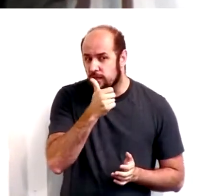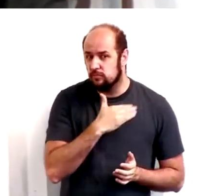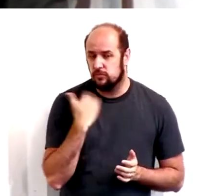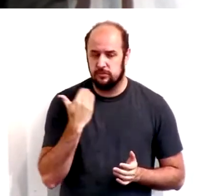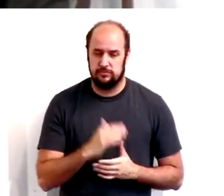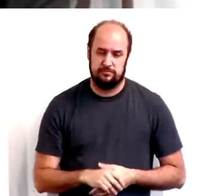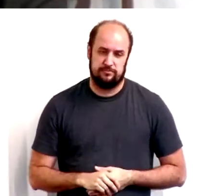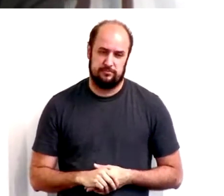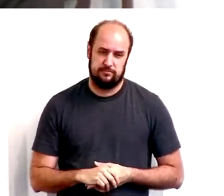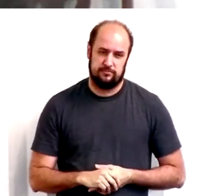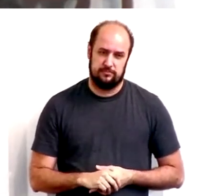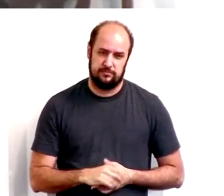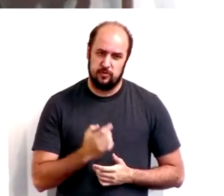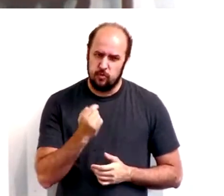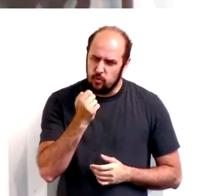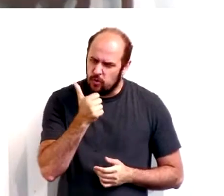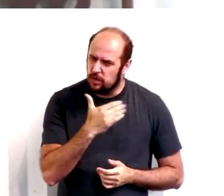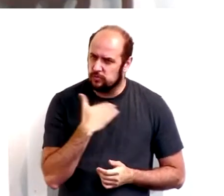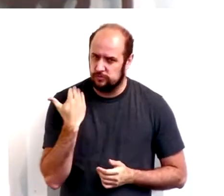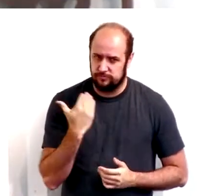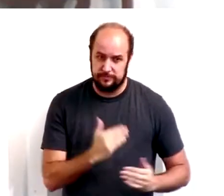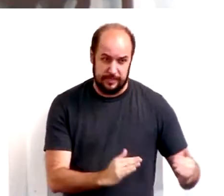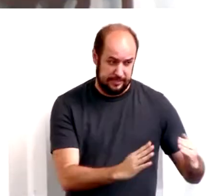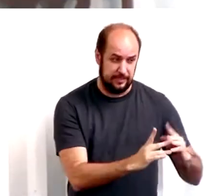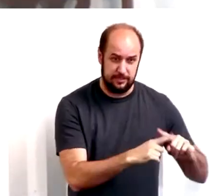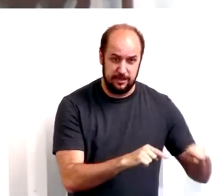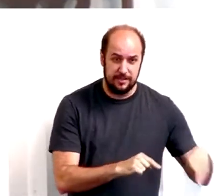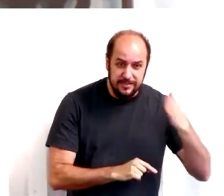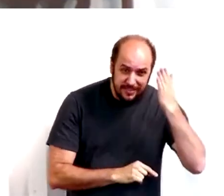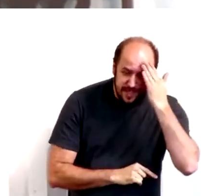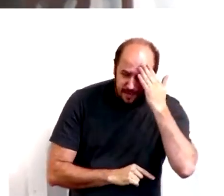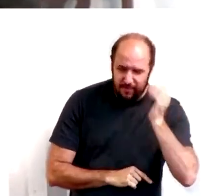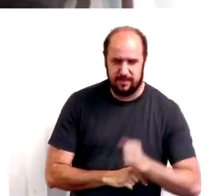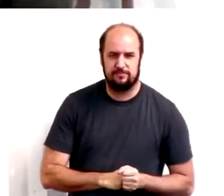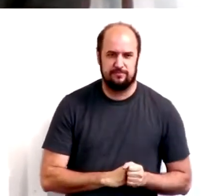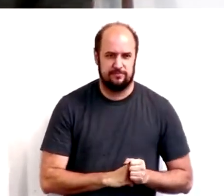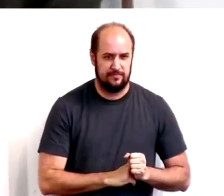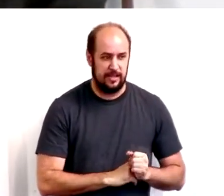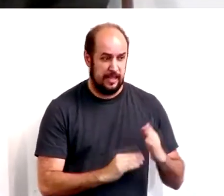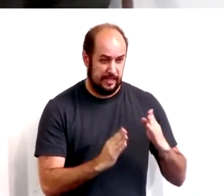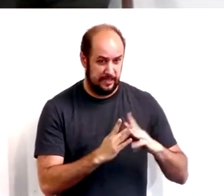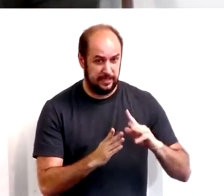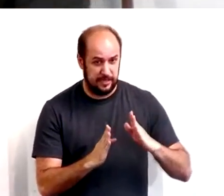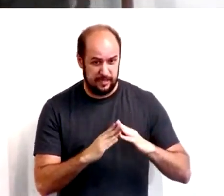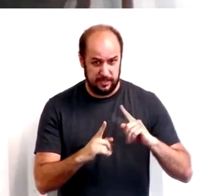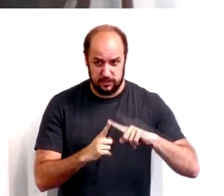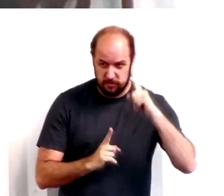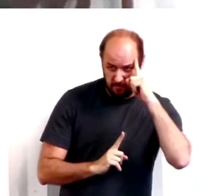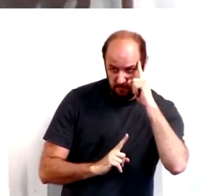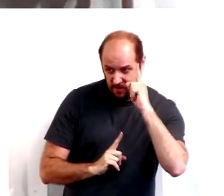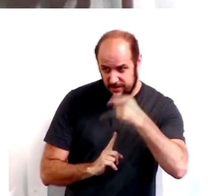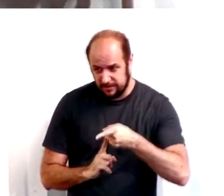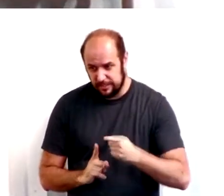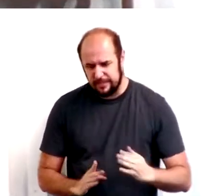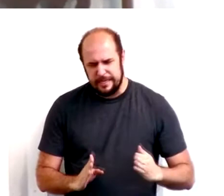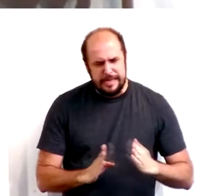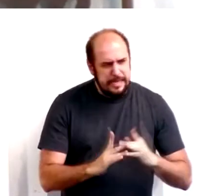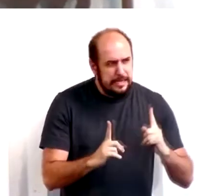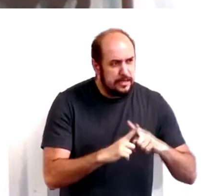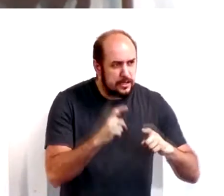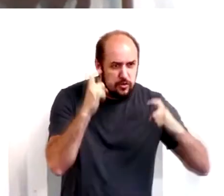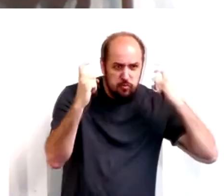morte. E essa igreja ficou sabendo disso. Como foi a igreja que enviou esse amado irmão, a igreja ficou